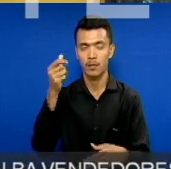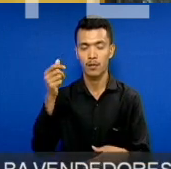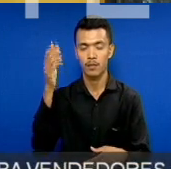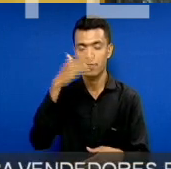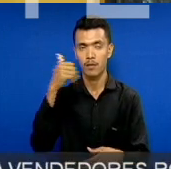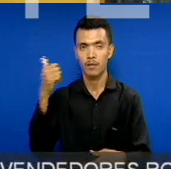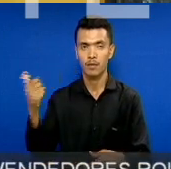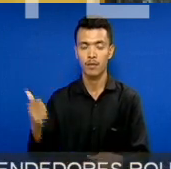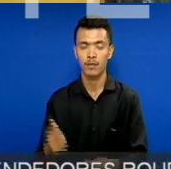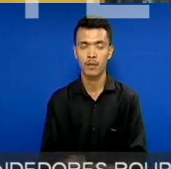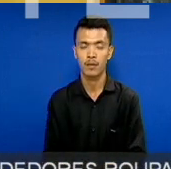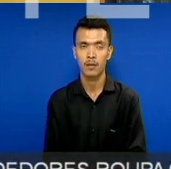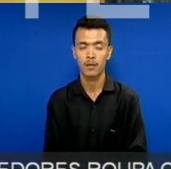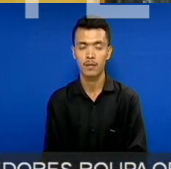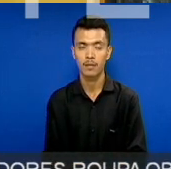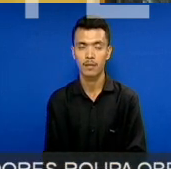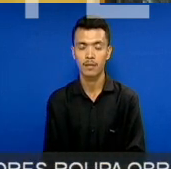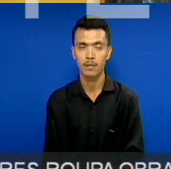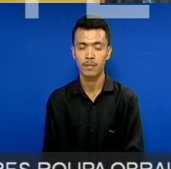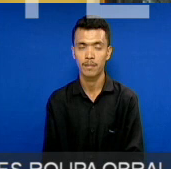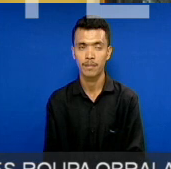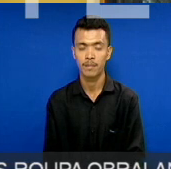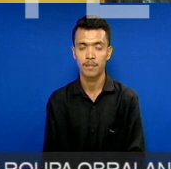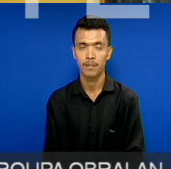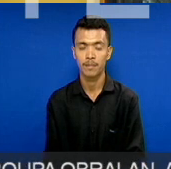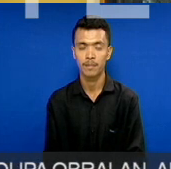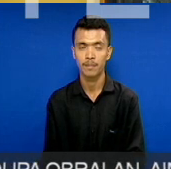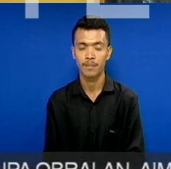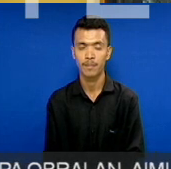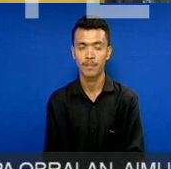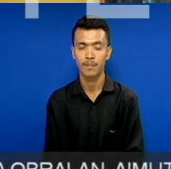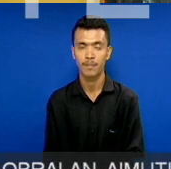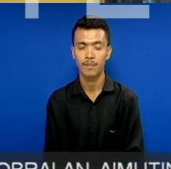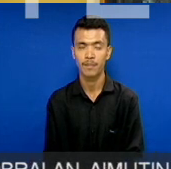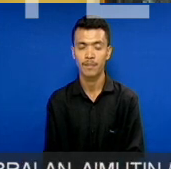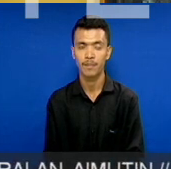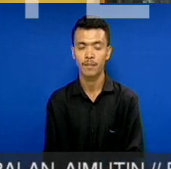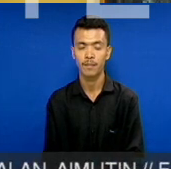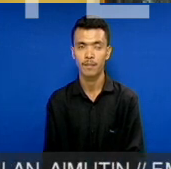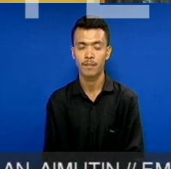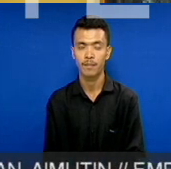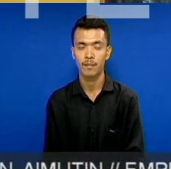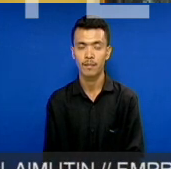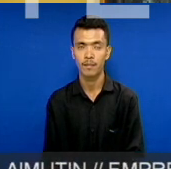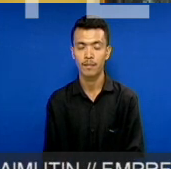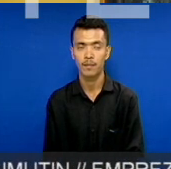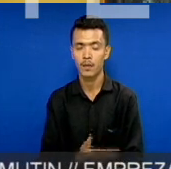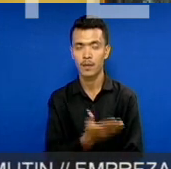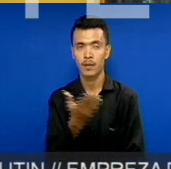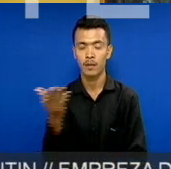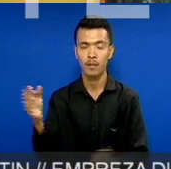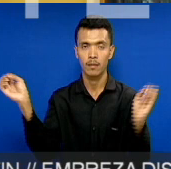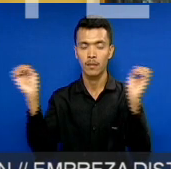veio aqui, e o croto seco, veio aqui, né, veio aqui, tem que se preparar. Cara, e depois aceita, e